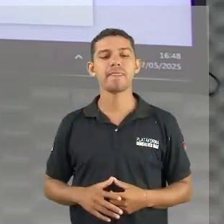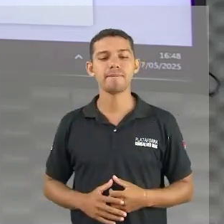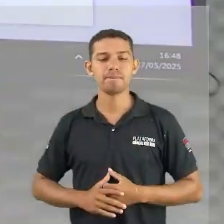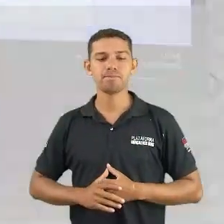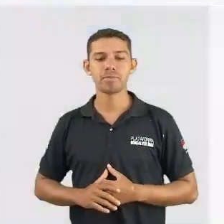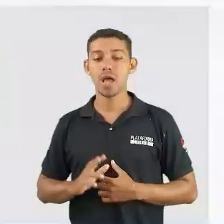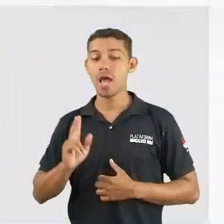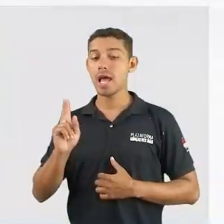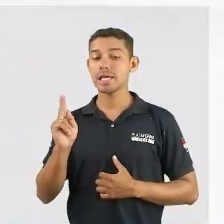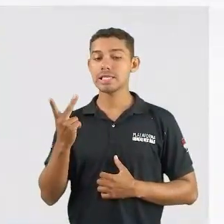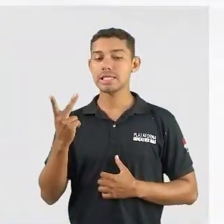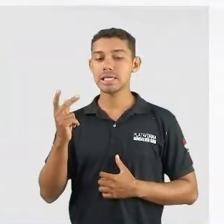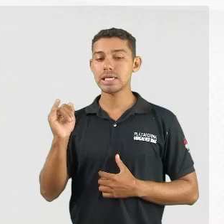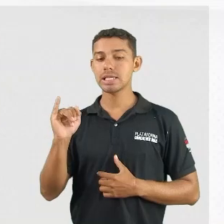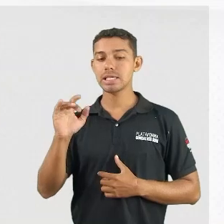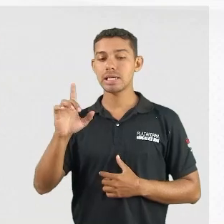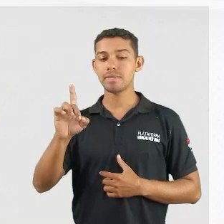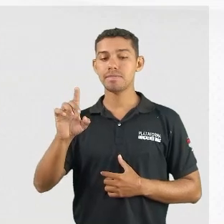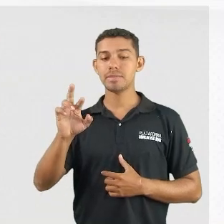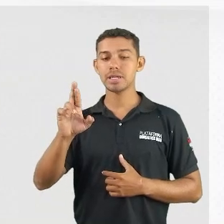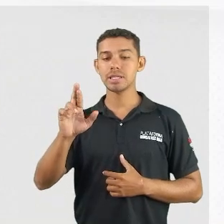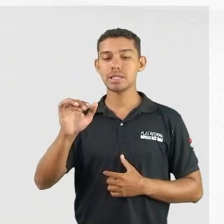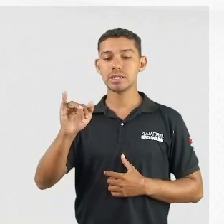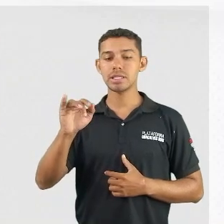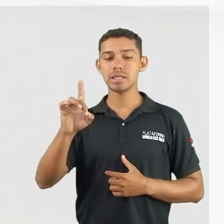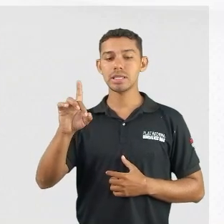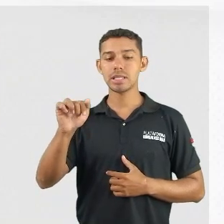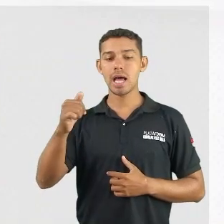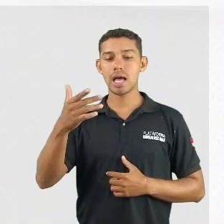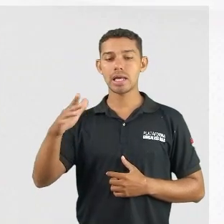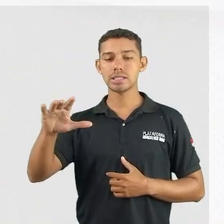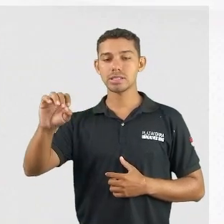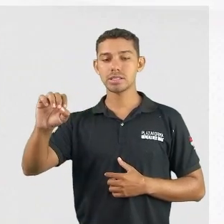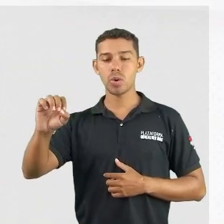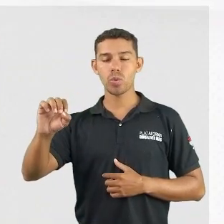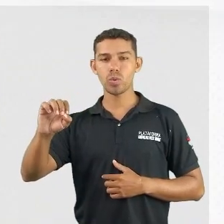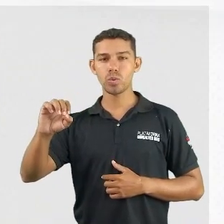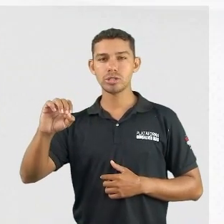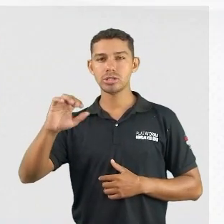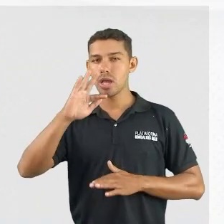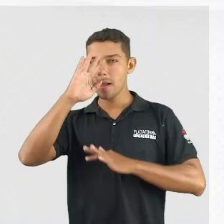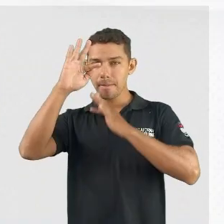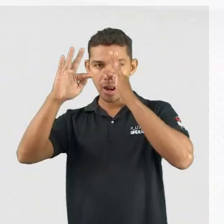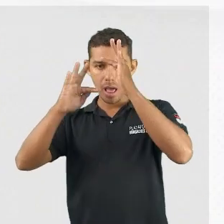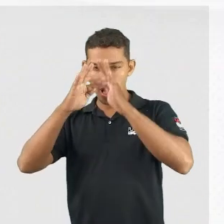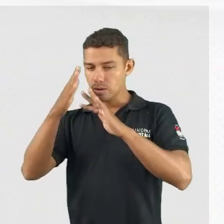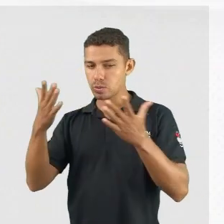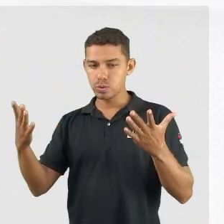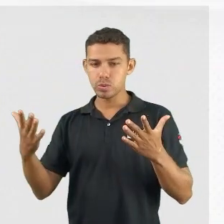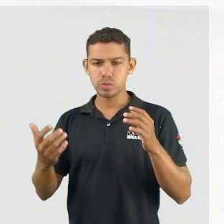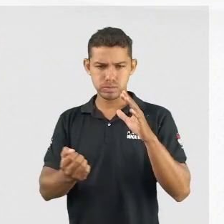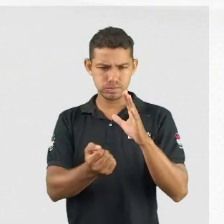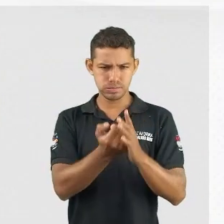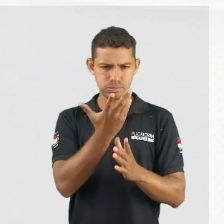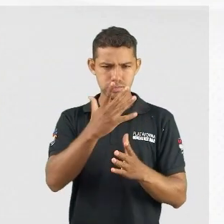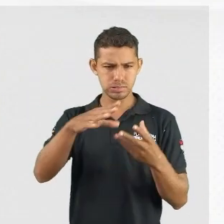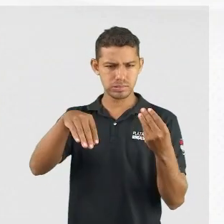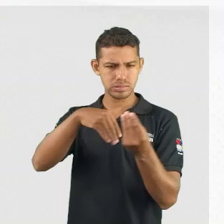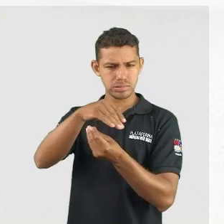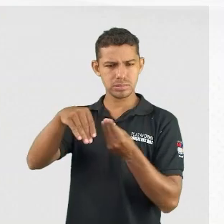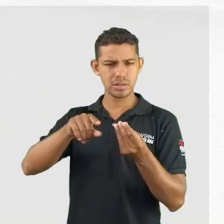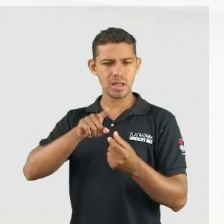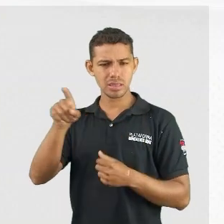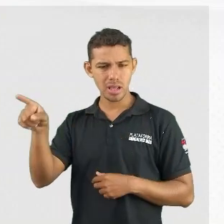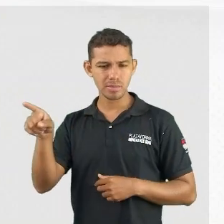Hibridação de plantas, né? Ou seja, quando você mistura plantas. Muitos povos indígenas construíram aquedutos